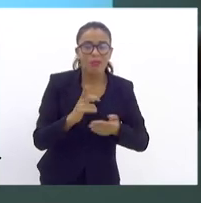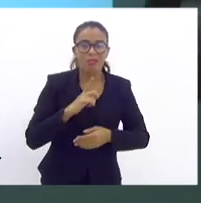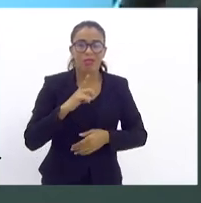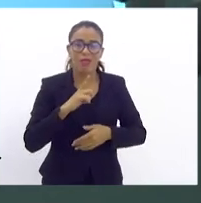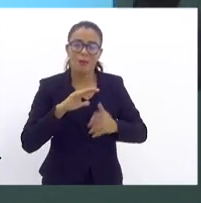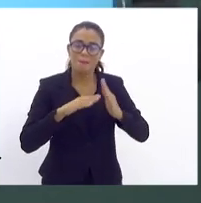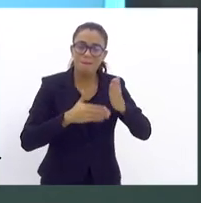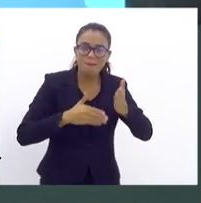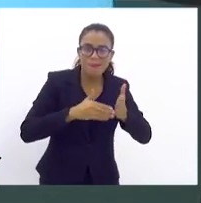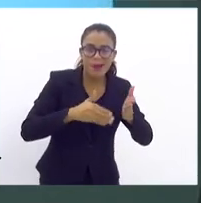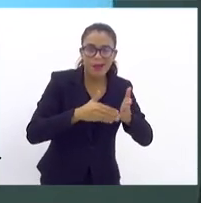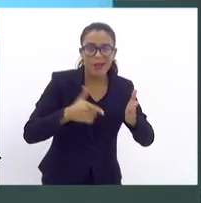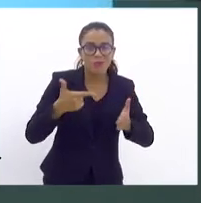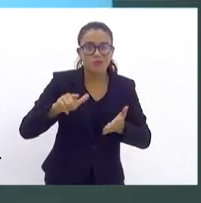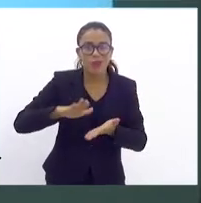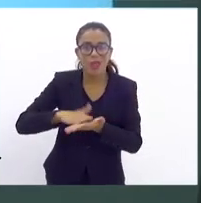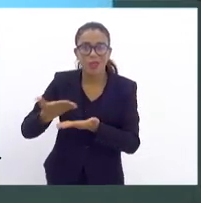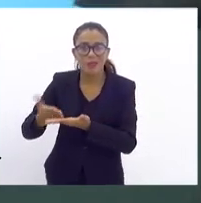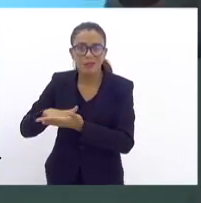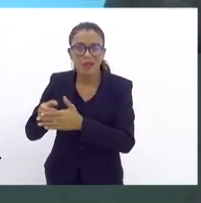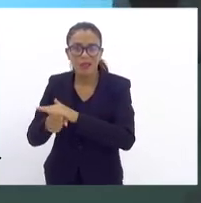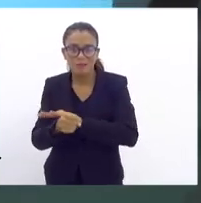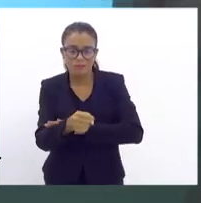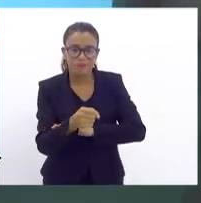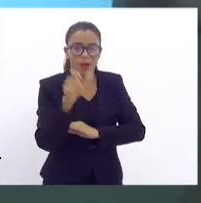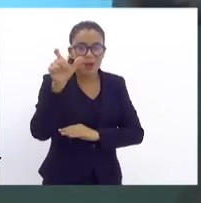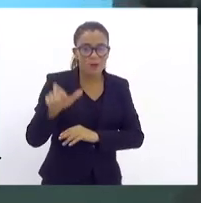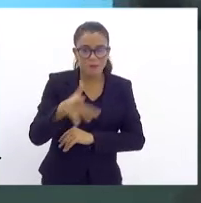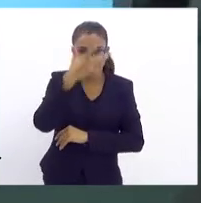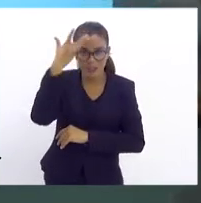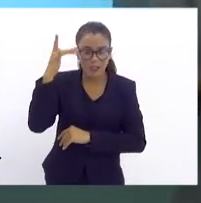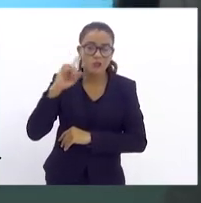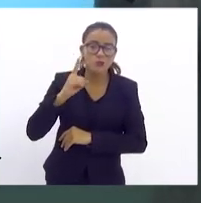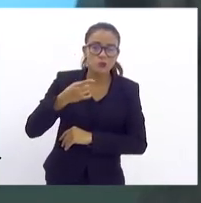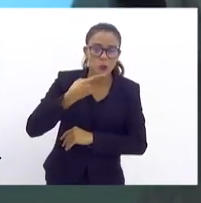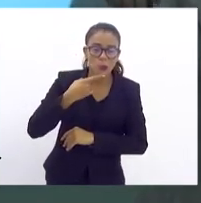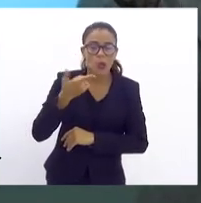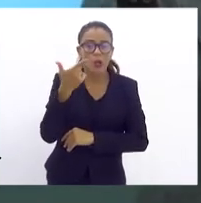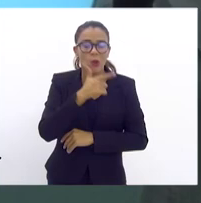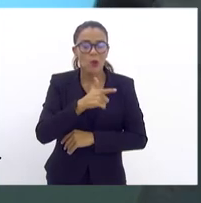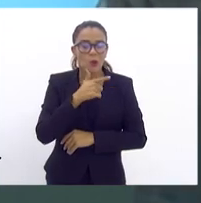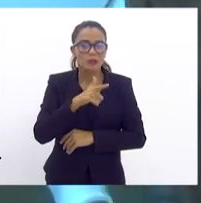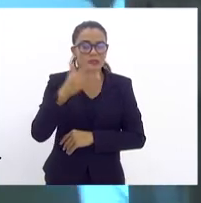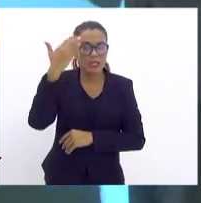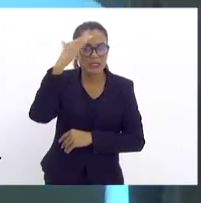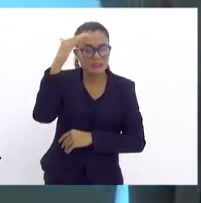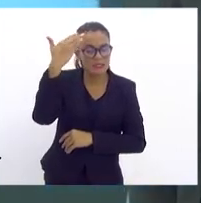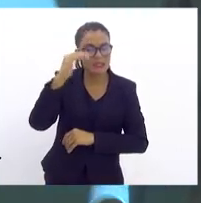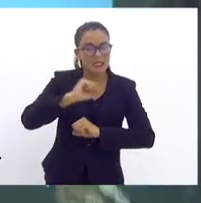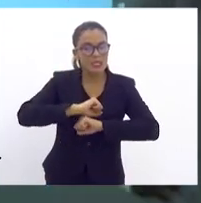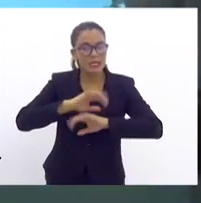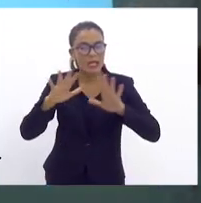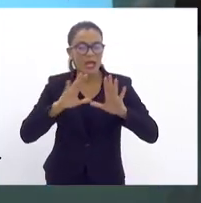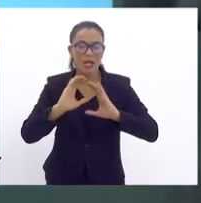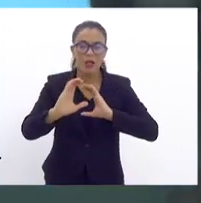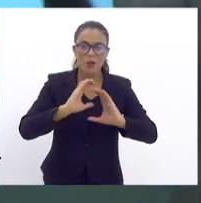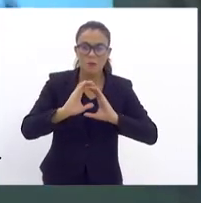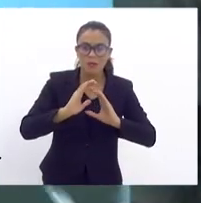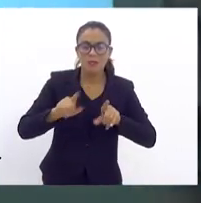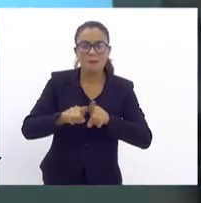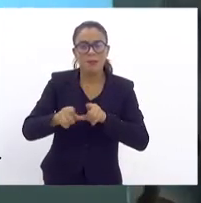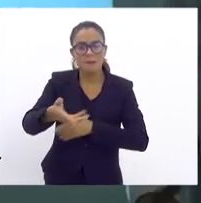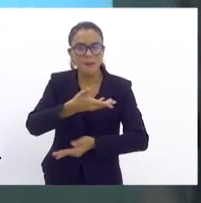uma barreira de não tem um intérprete para que o menino com surdo ele tenha realmente participa